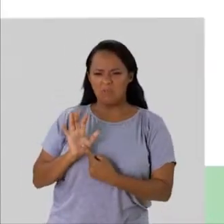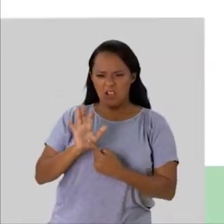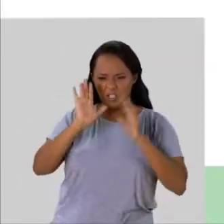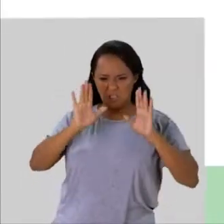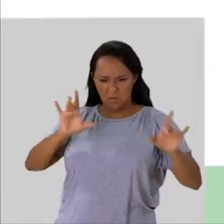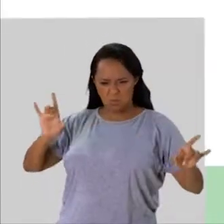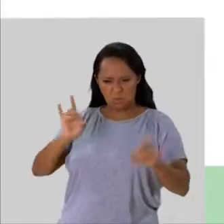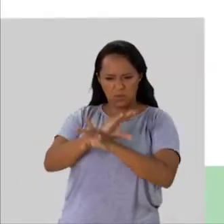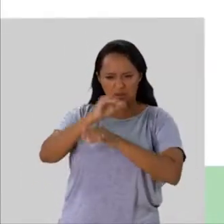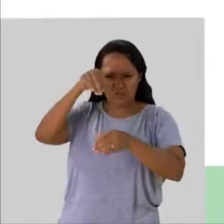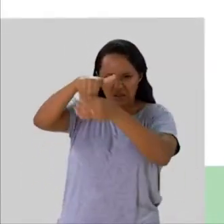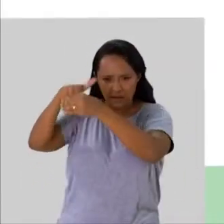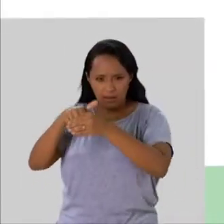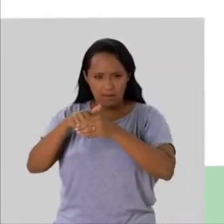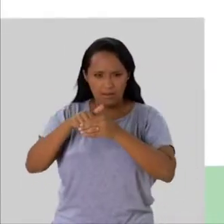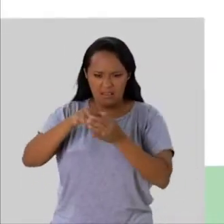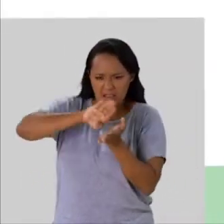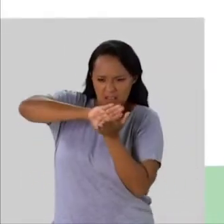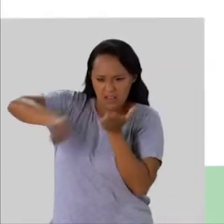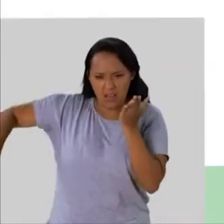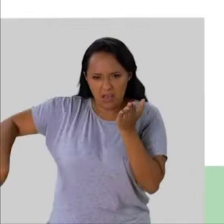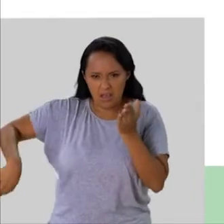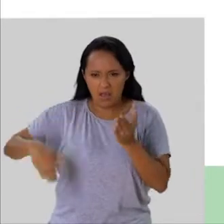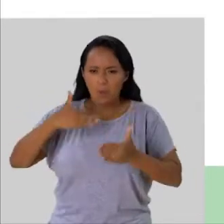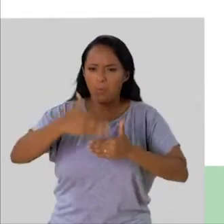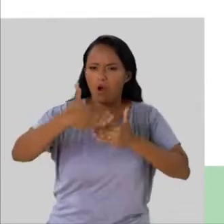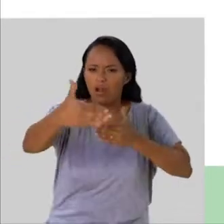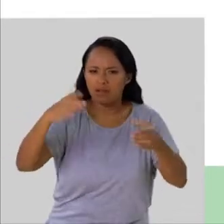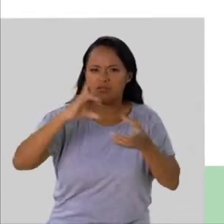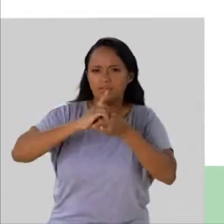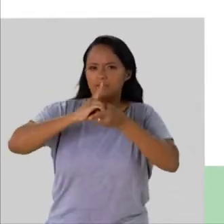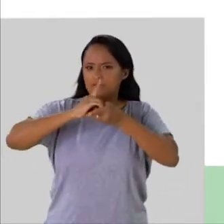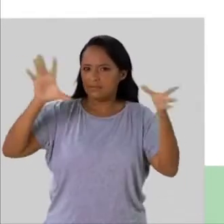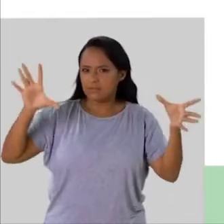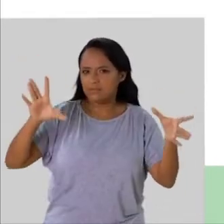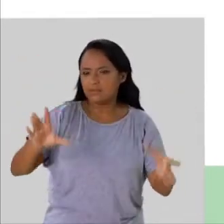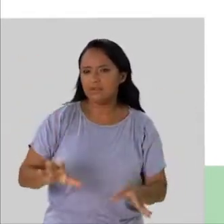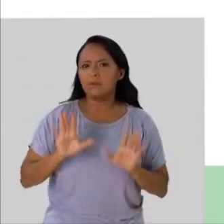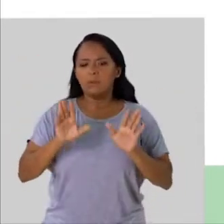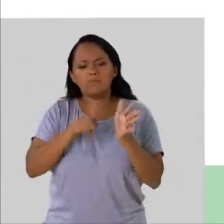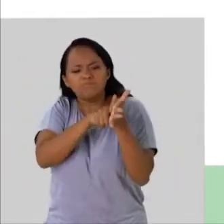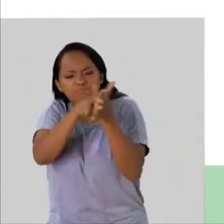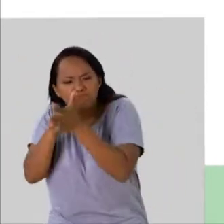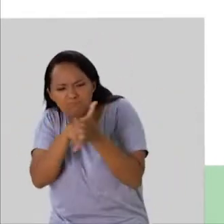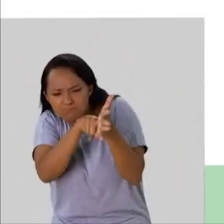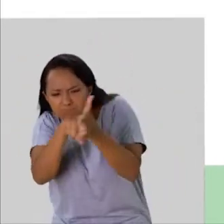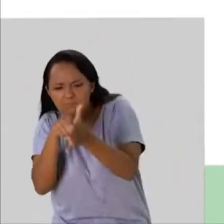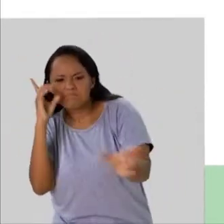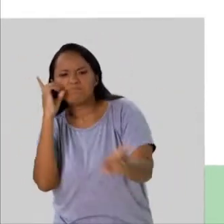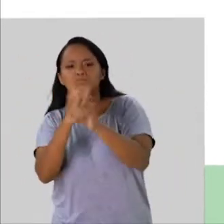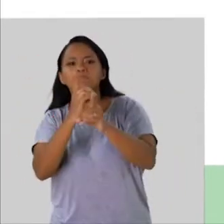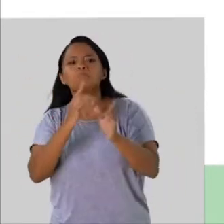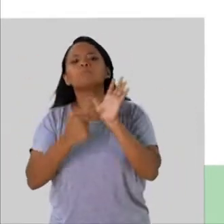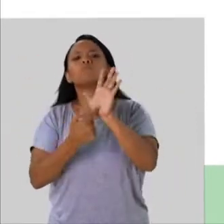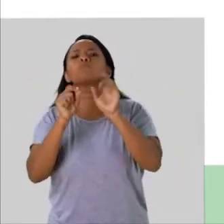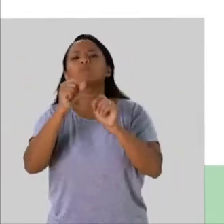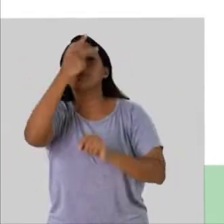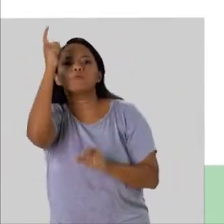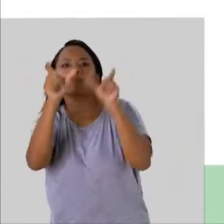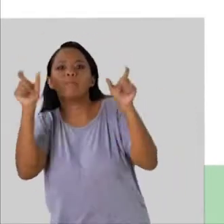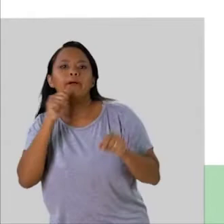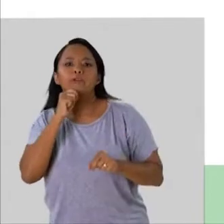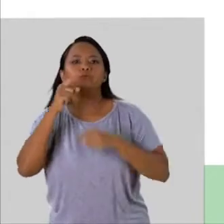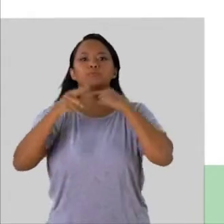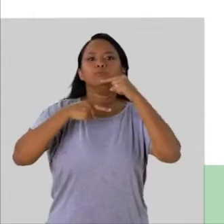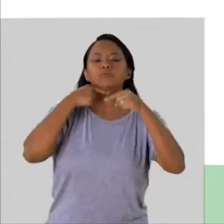querem criar um clima de que a eleição já está definida e excluir você do processo democrático. Quando as pesquisas registradas mostram um alto